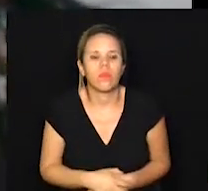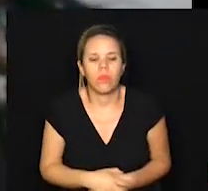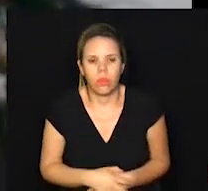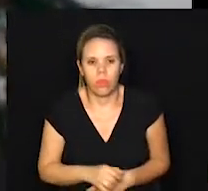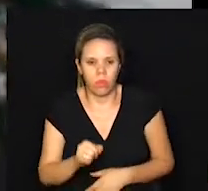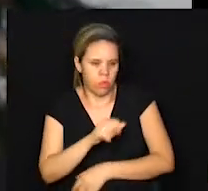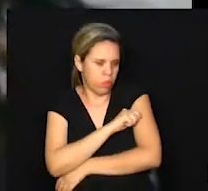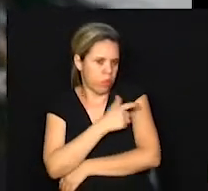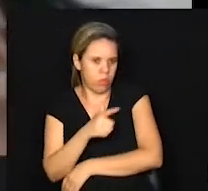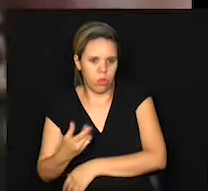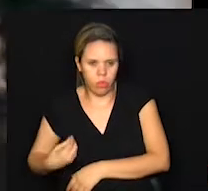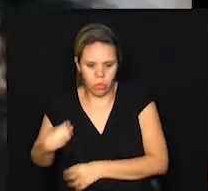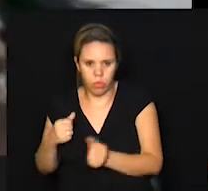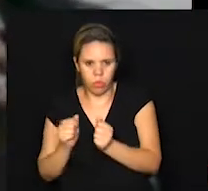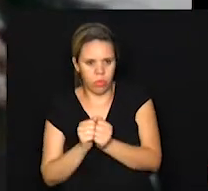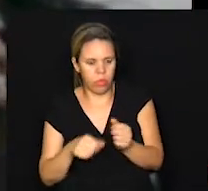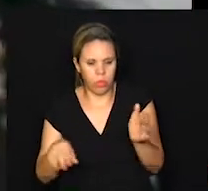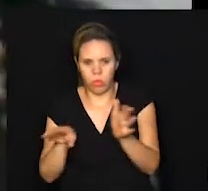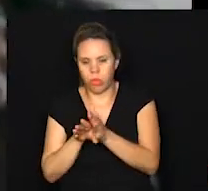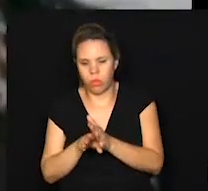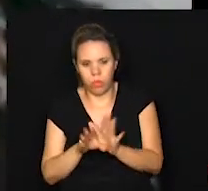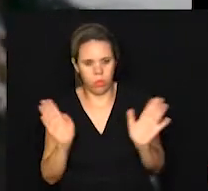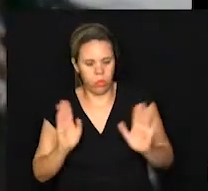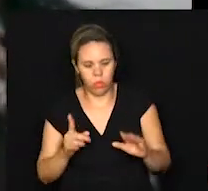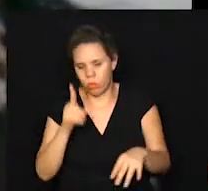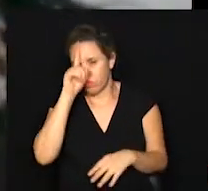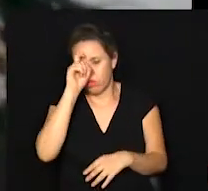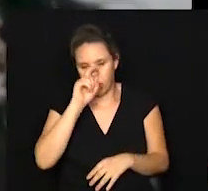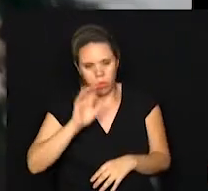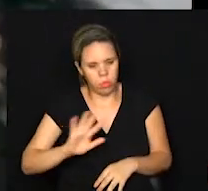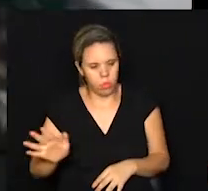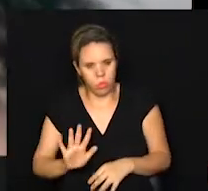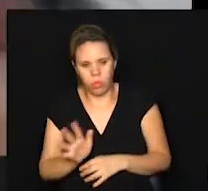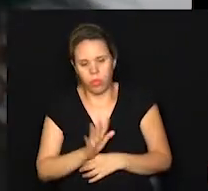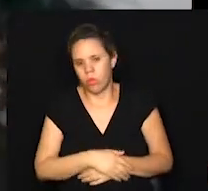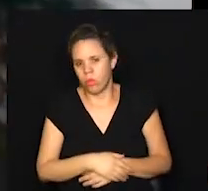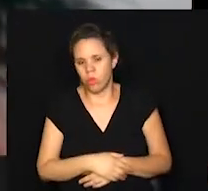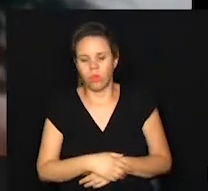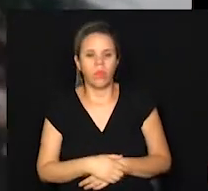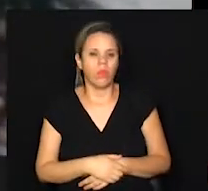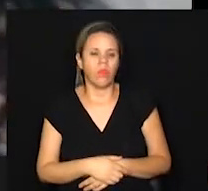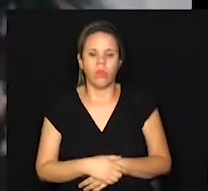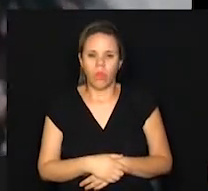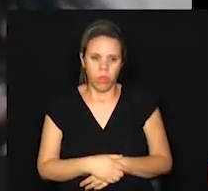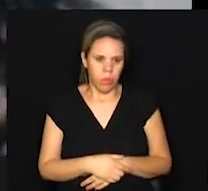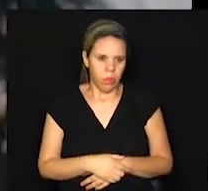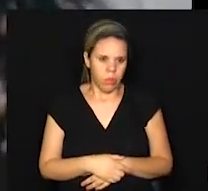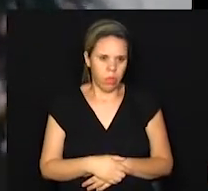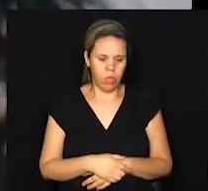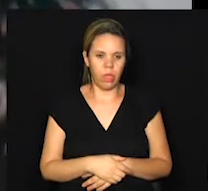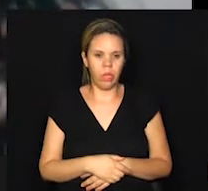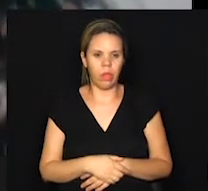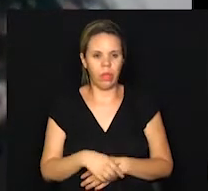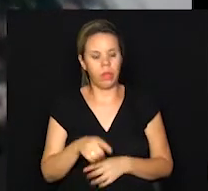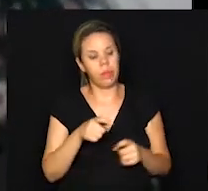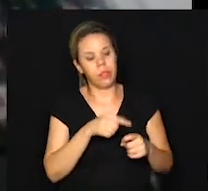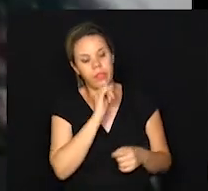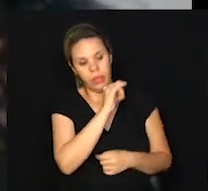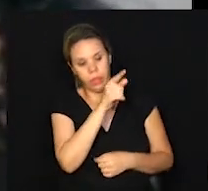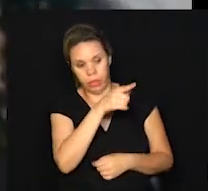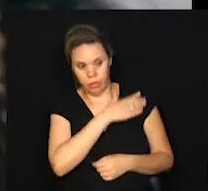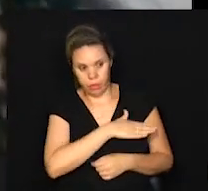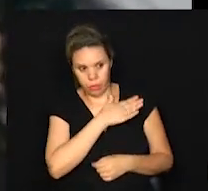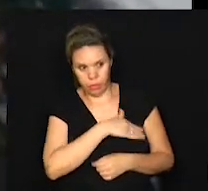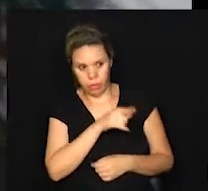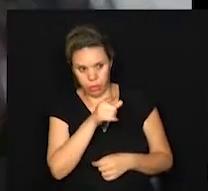tivesse comigo, eu não tinha conseguido chegar em canto nenhum naquele hospital. E fui, e o médico disse: não, você está tranquilizando, você está